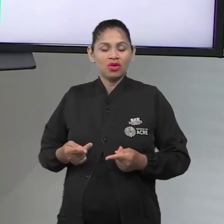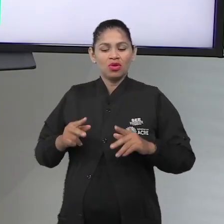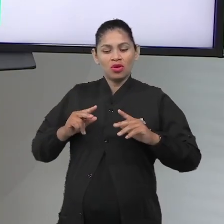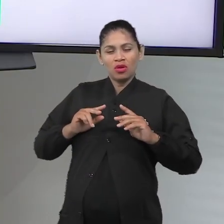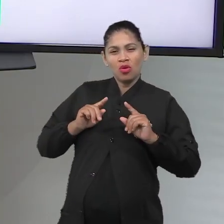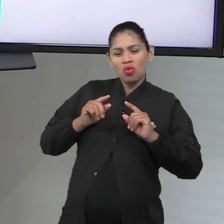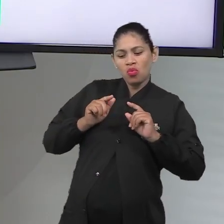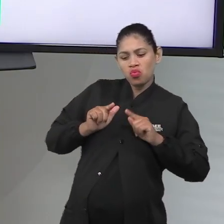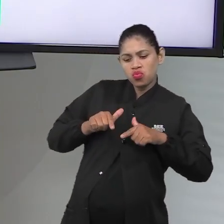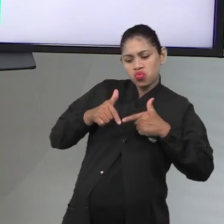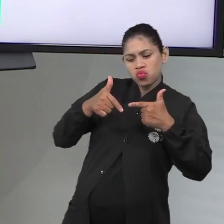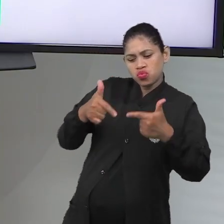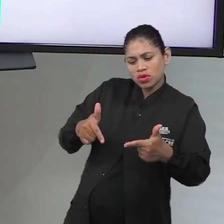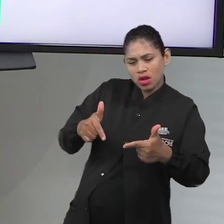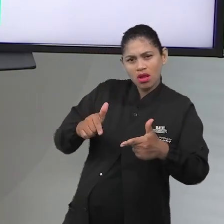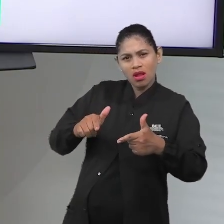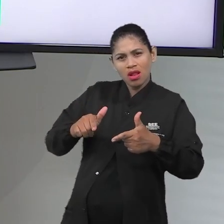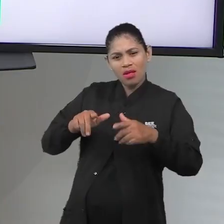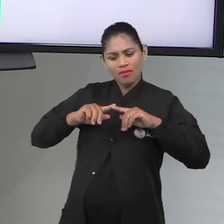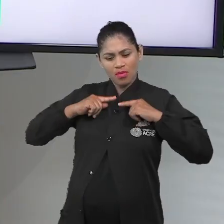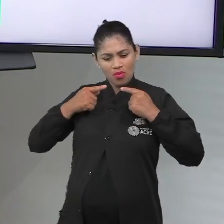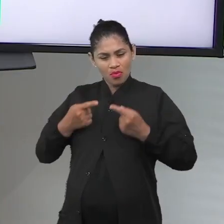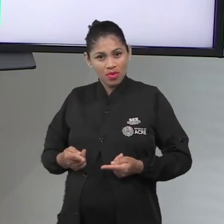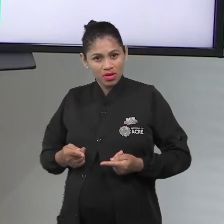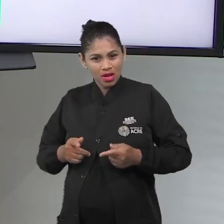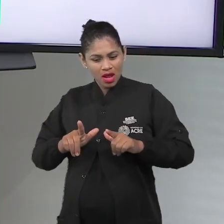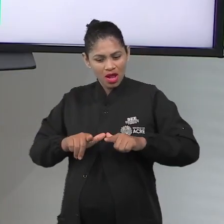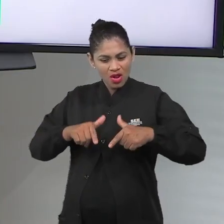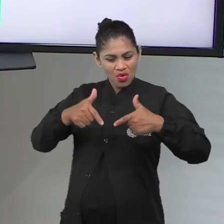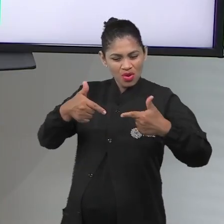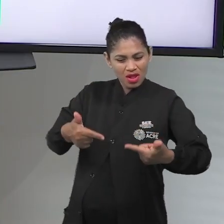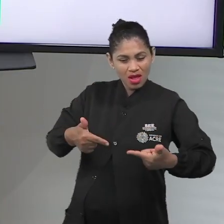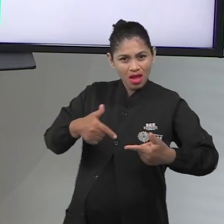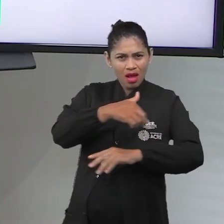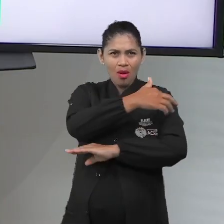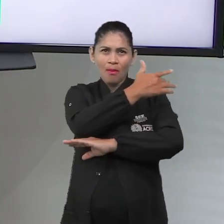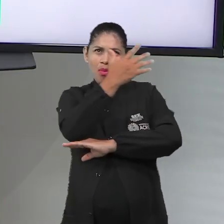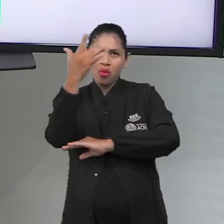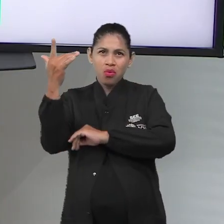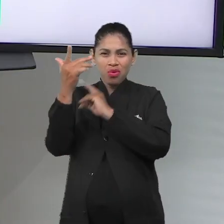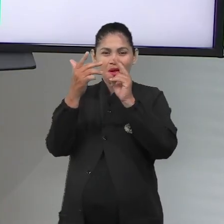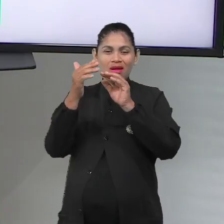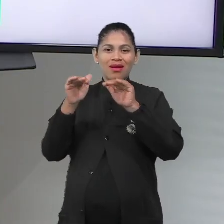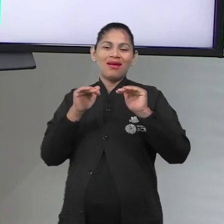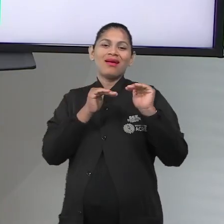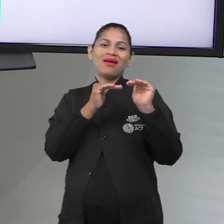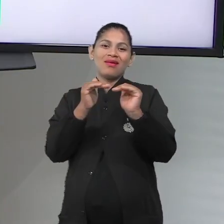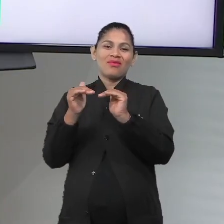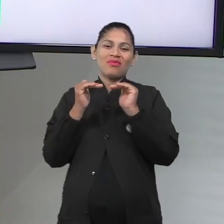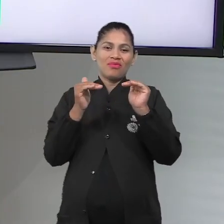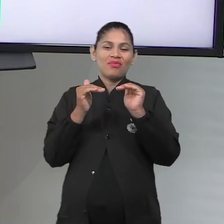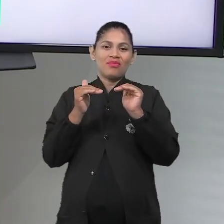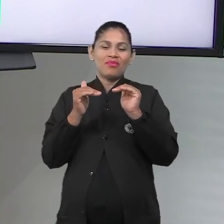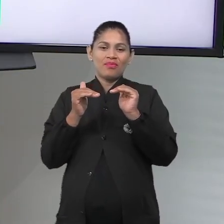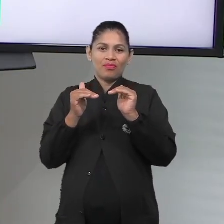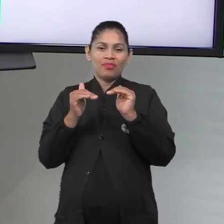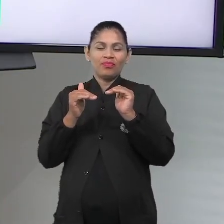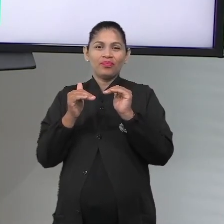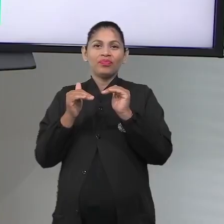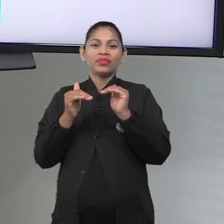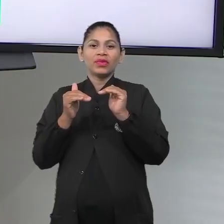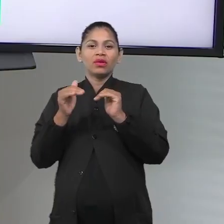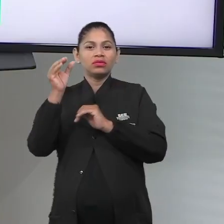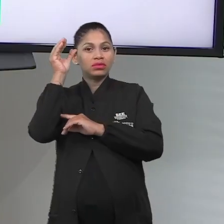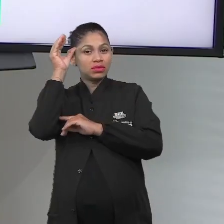Chico também é importante porque ele nos traz a percepção de que a consciência ecológica, ela não se